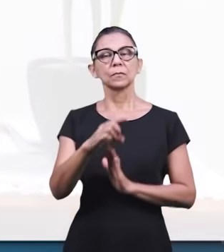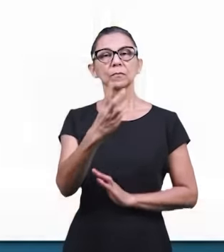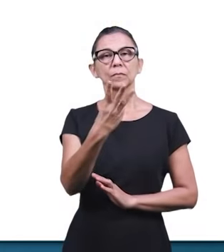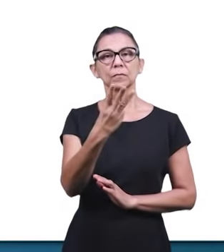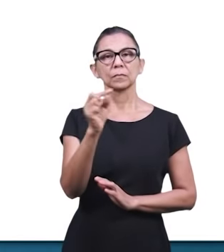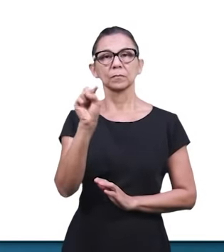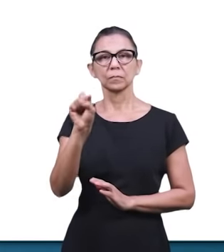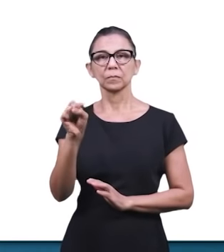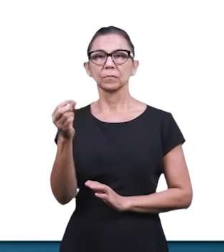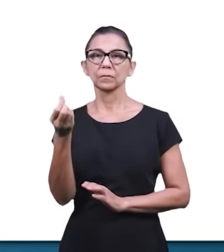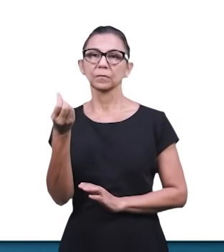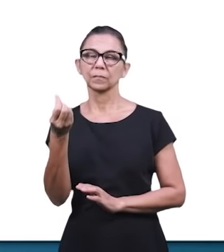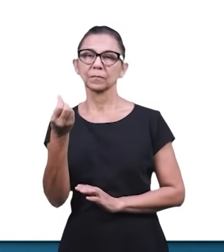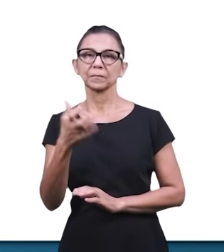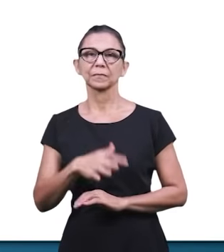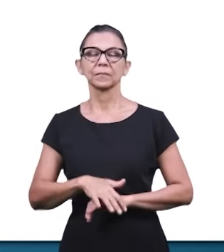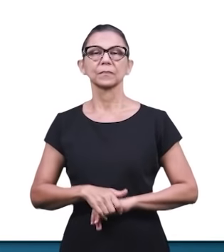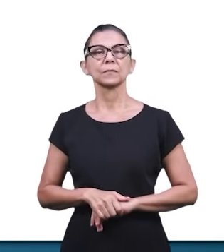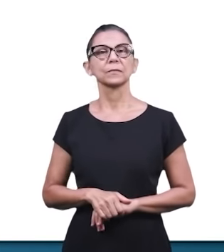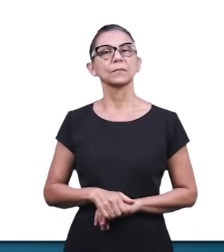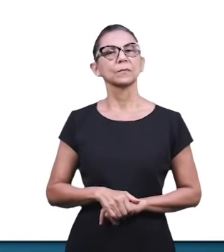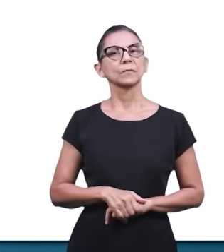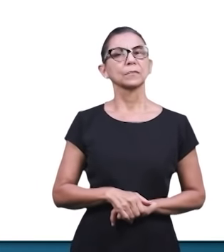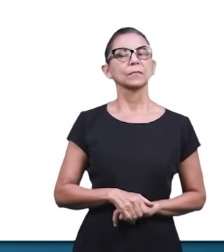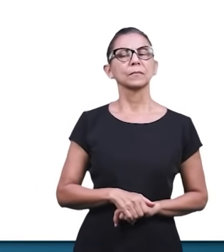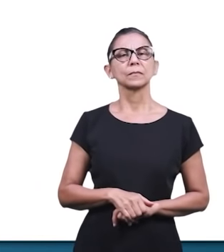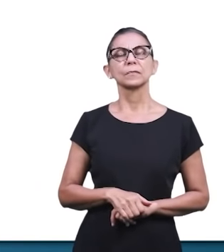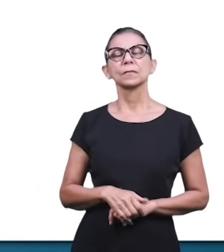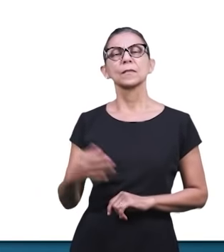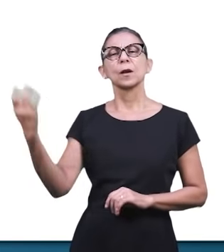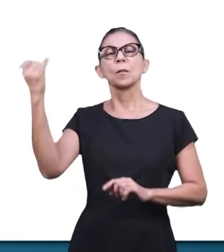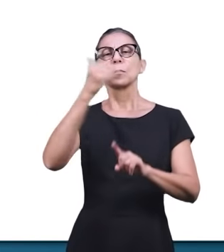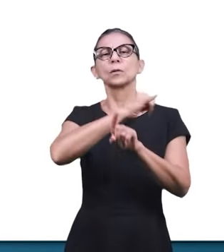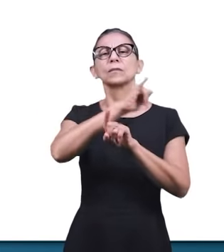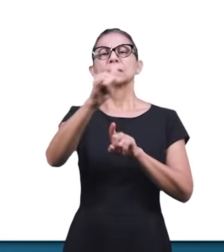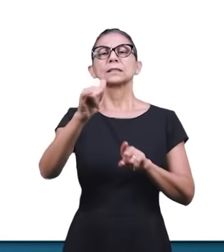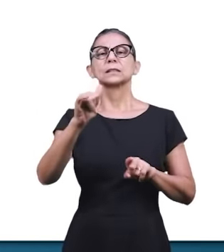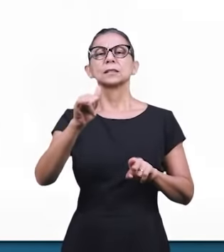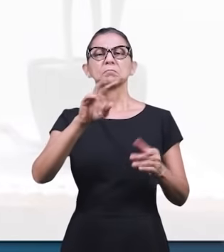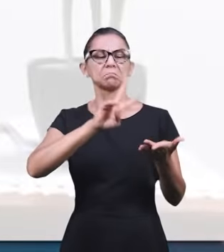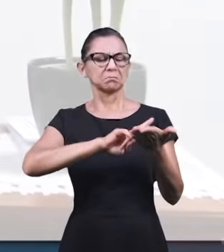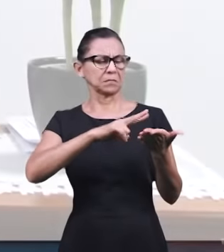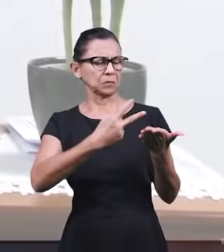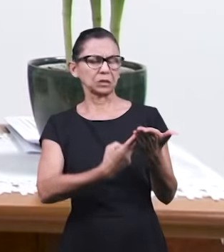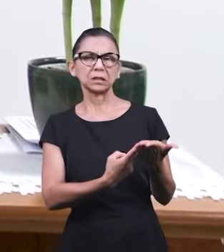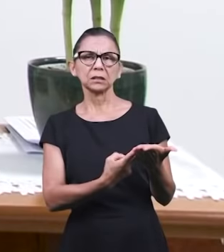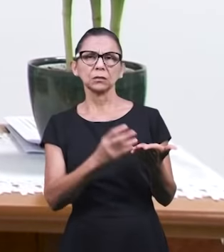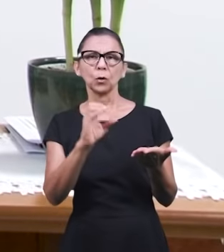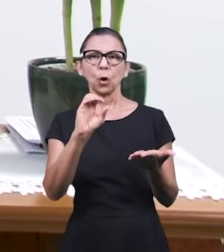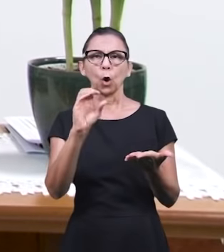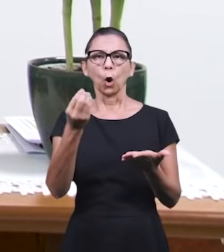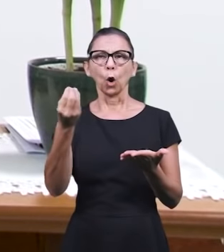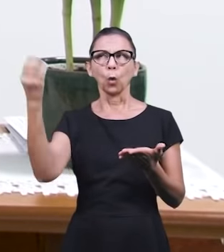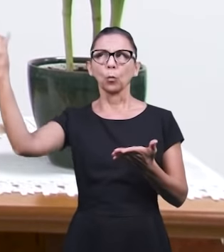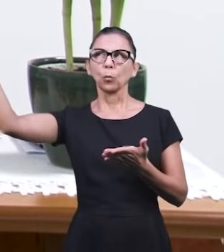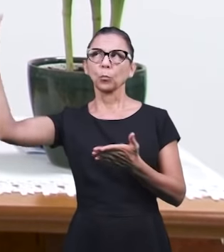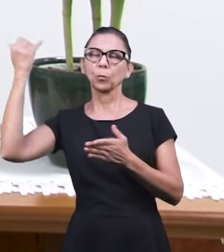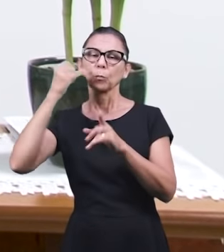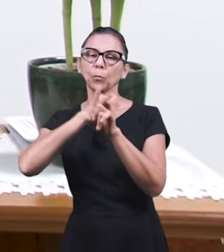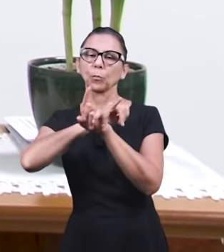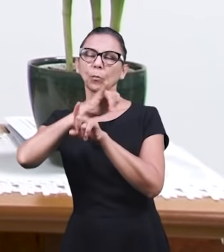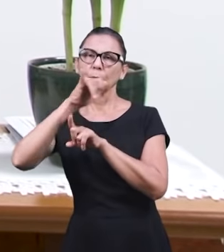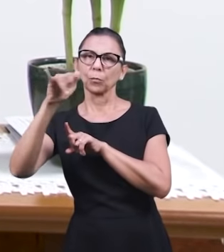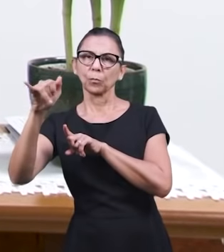então, o dom de profecia é traduzido ou interpretado? Quem vai responder agora é um adolescente